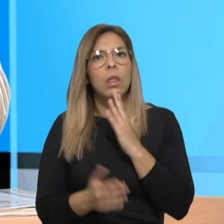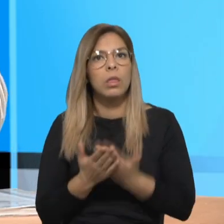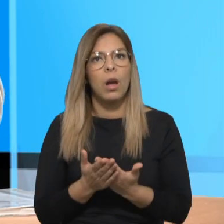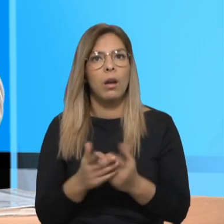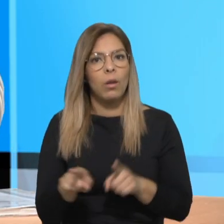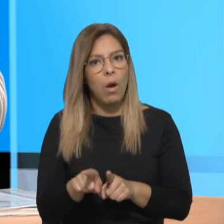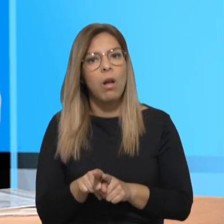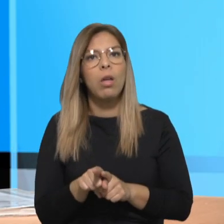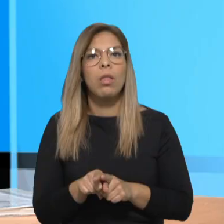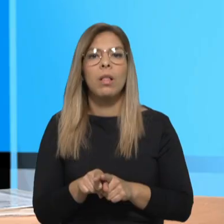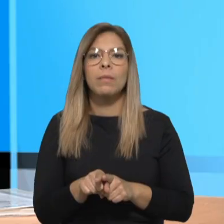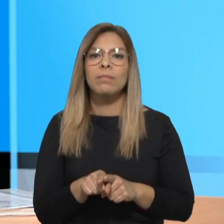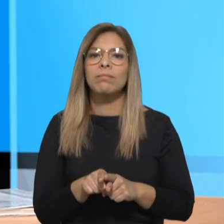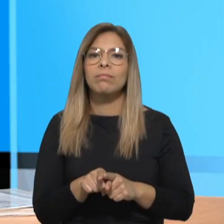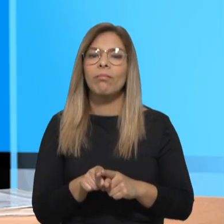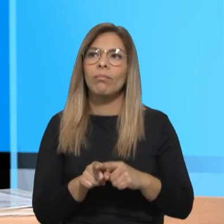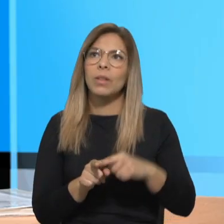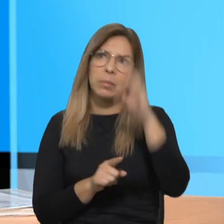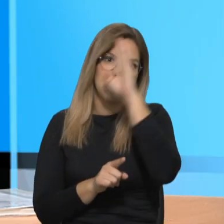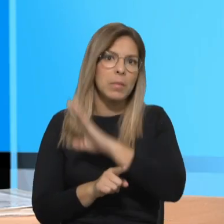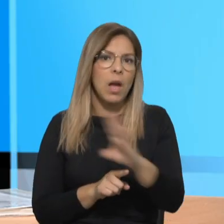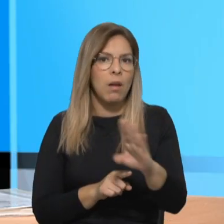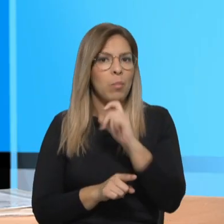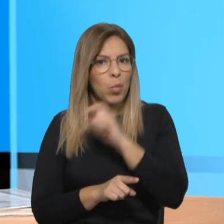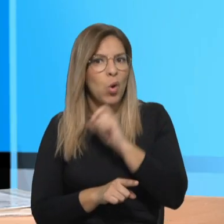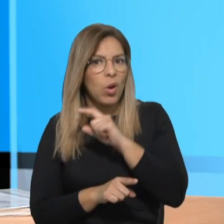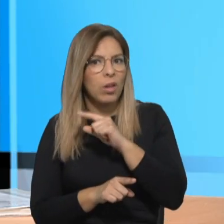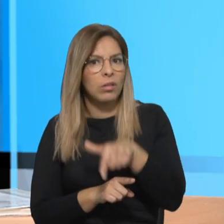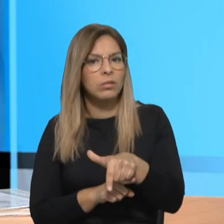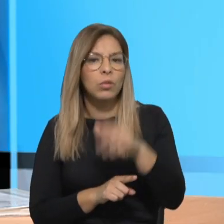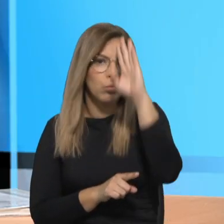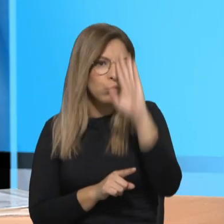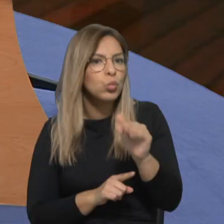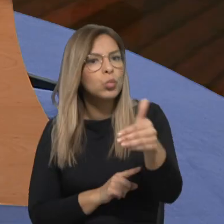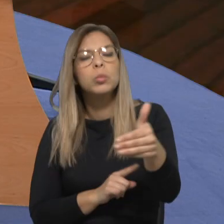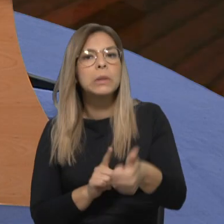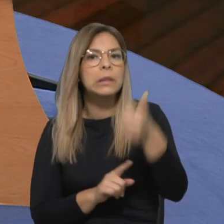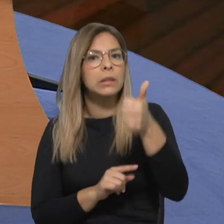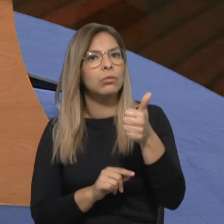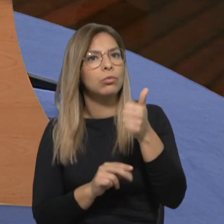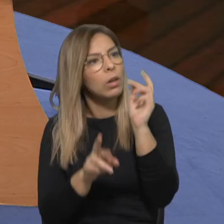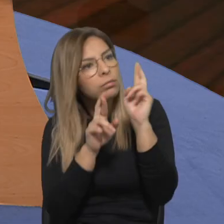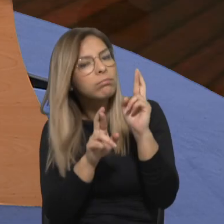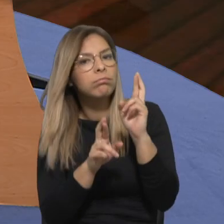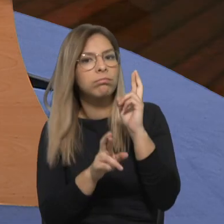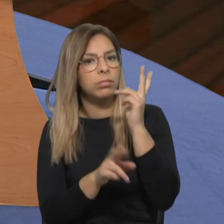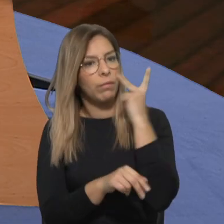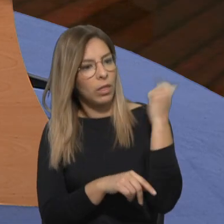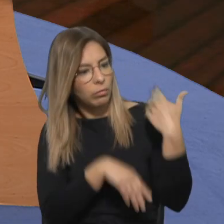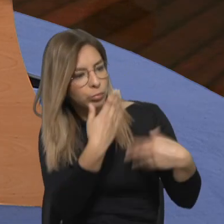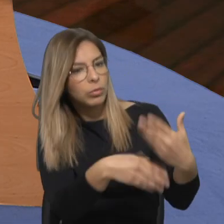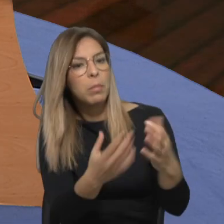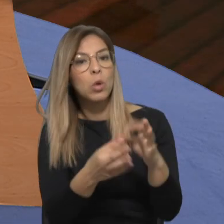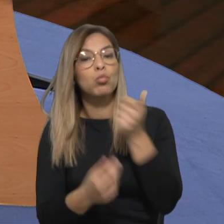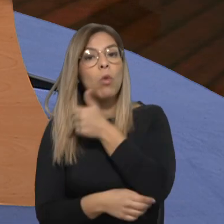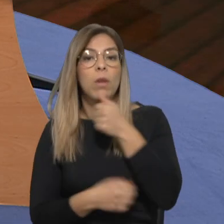pode e constatamos isso, ter sempre perspectivas de esperança pela forma como a pessoa a vive. Não o sofrimento em si,